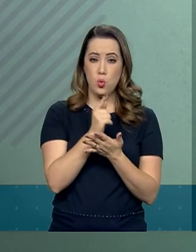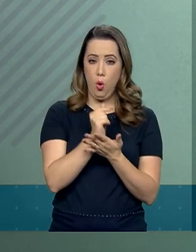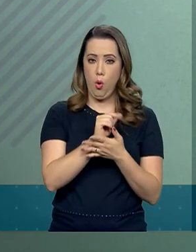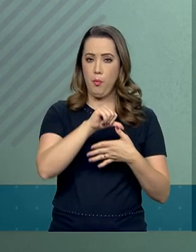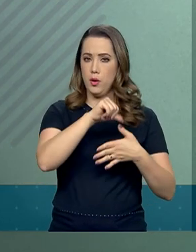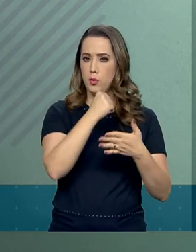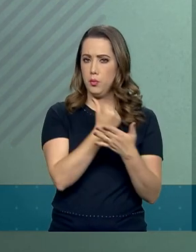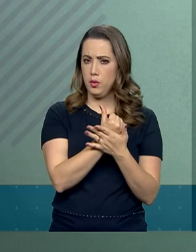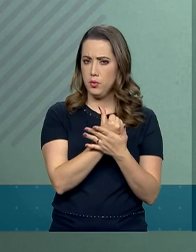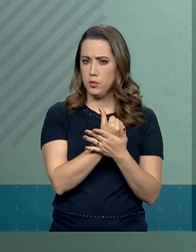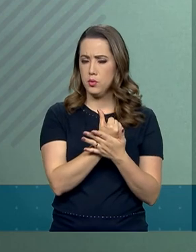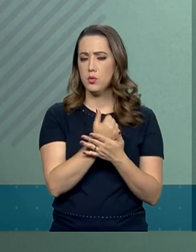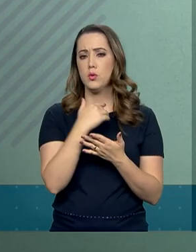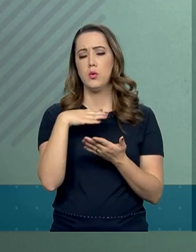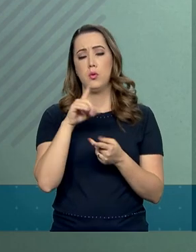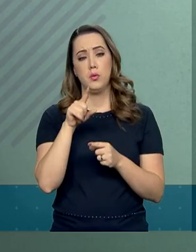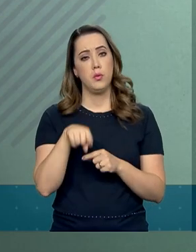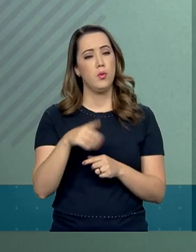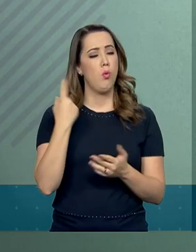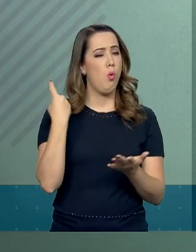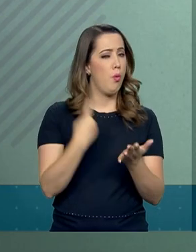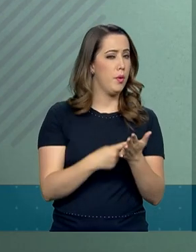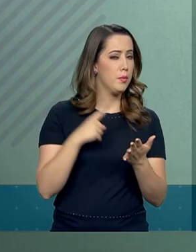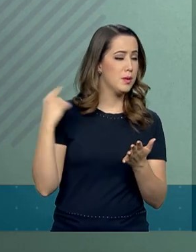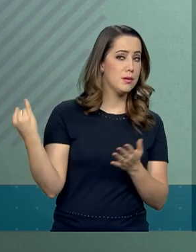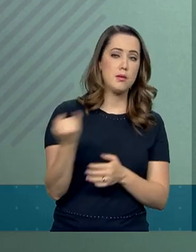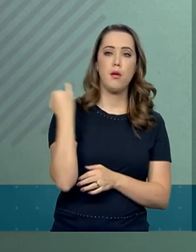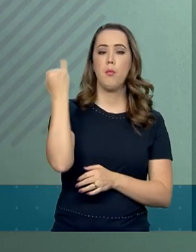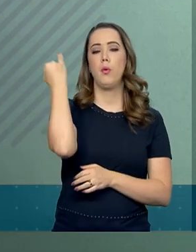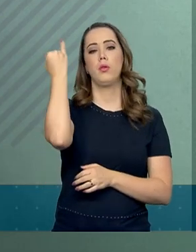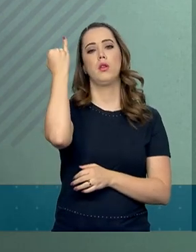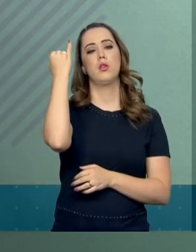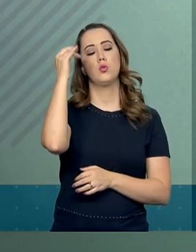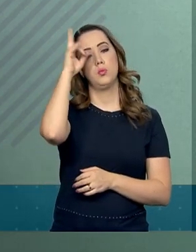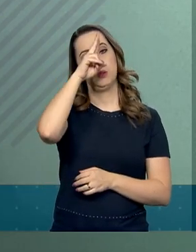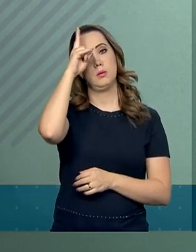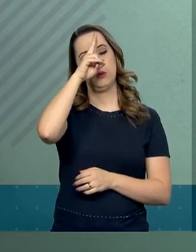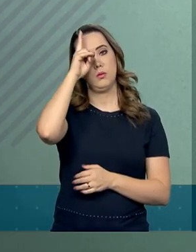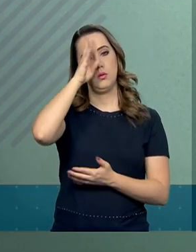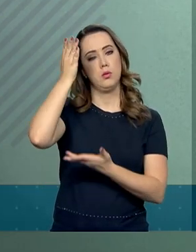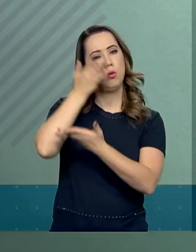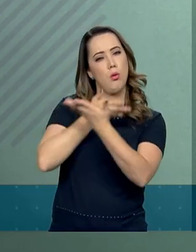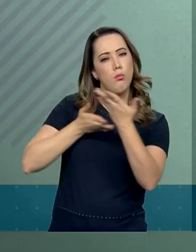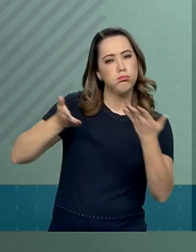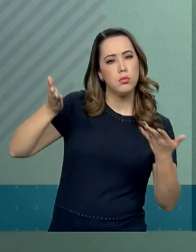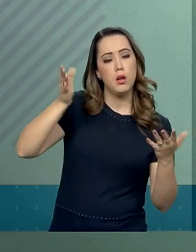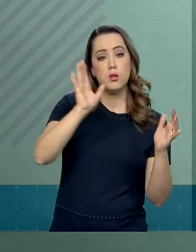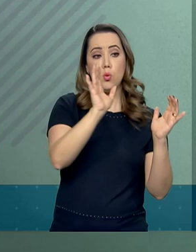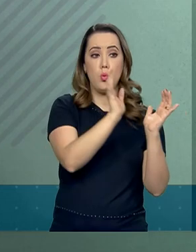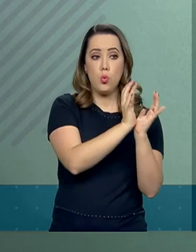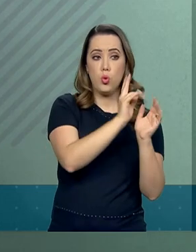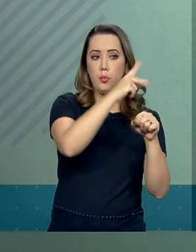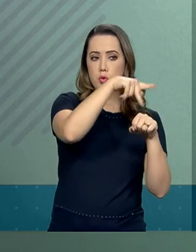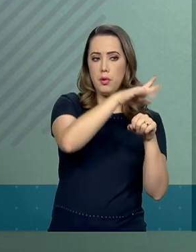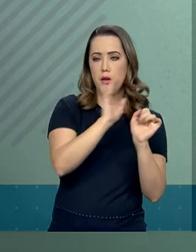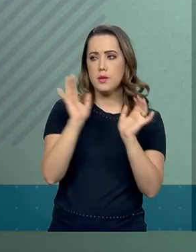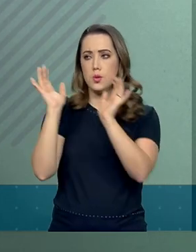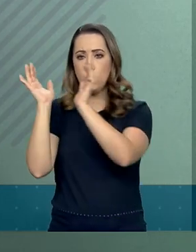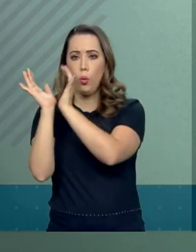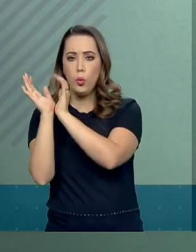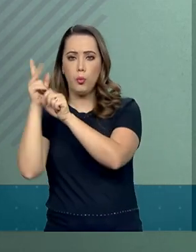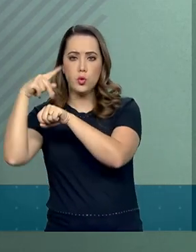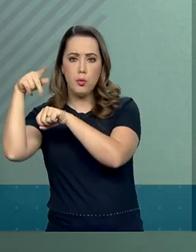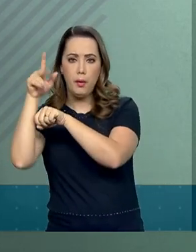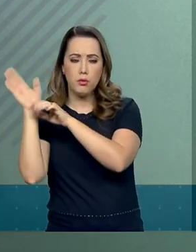o acordo é um marco histórico no relacionamento entre os blocos que representam